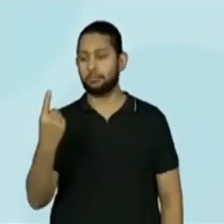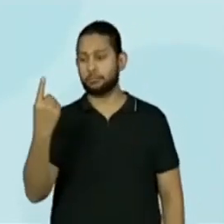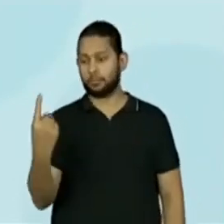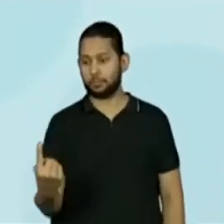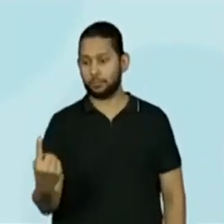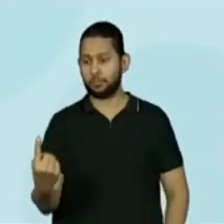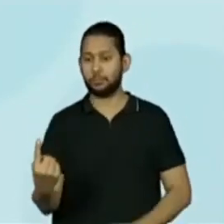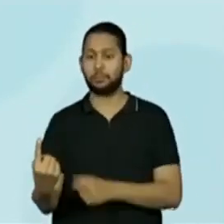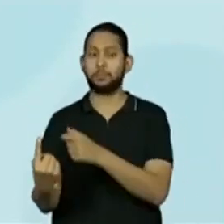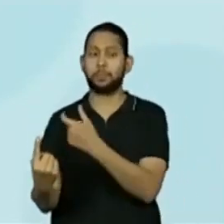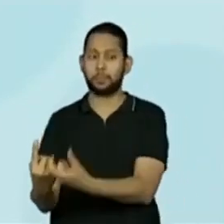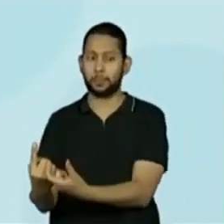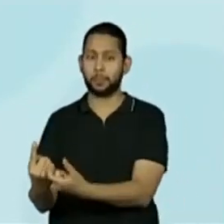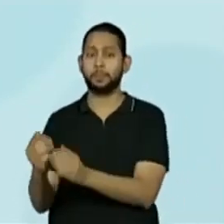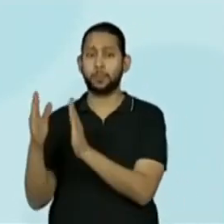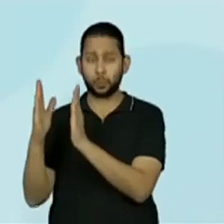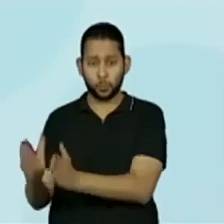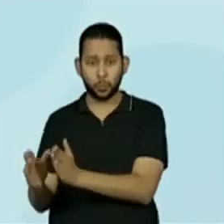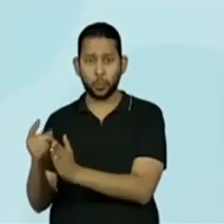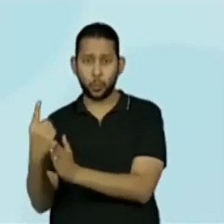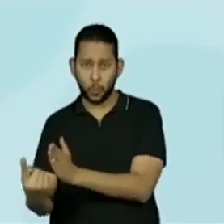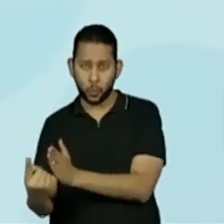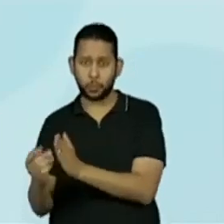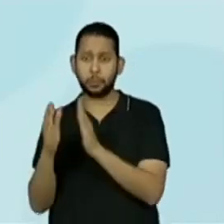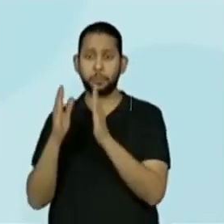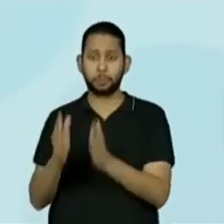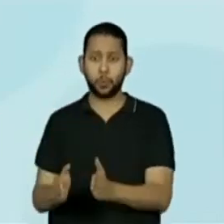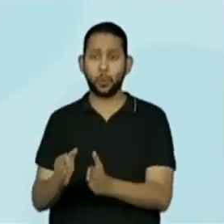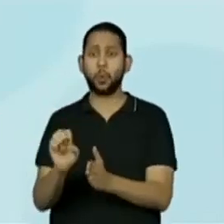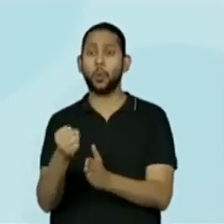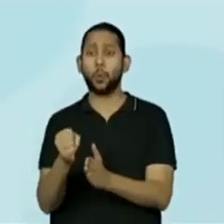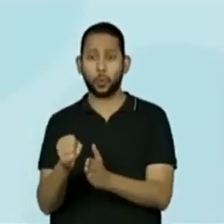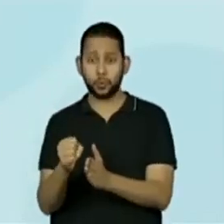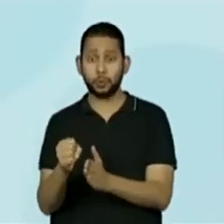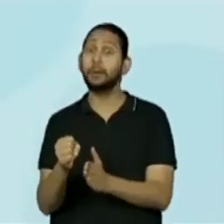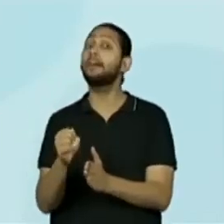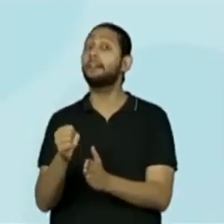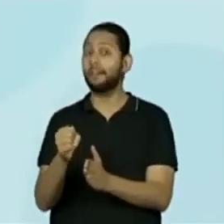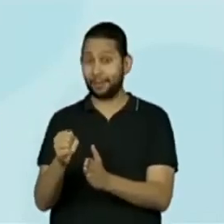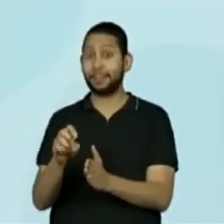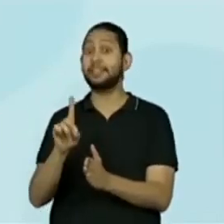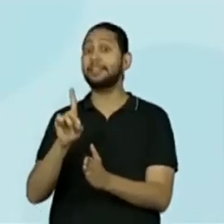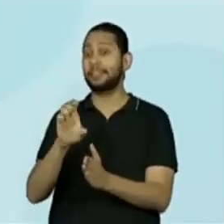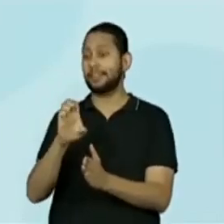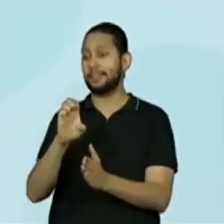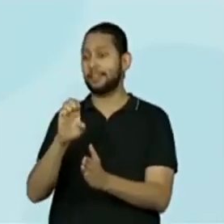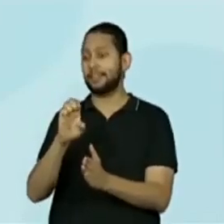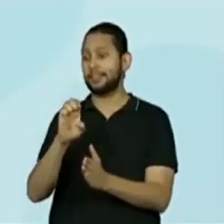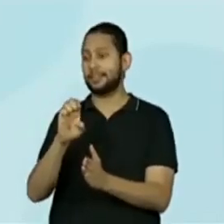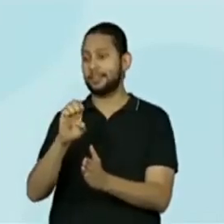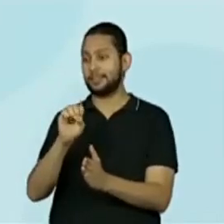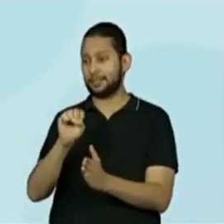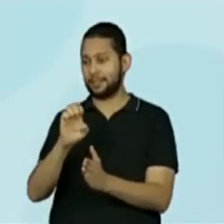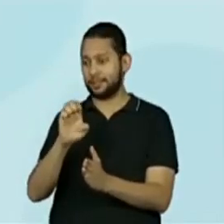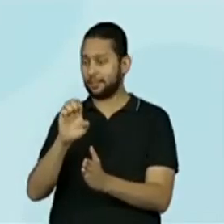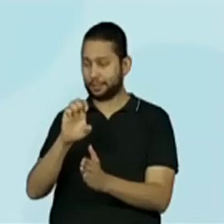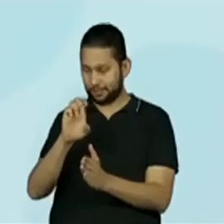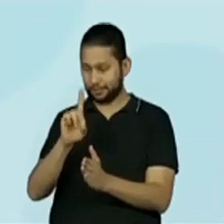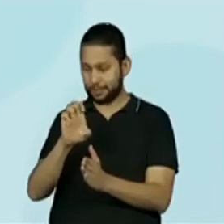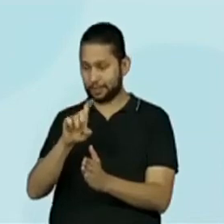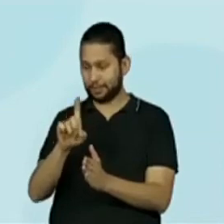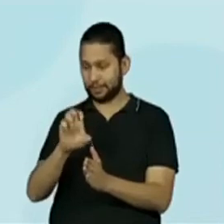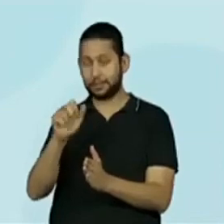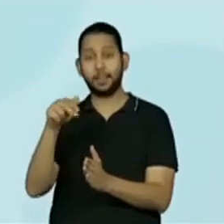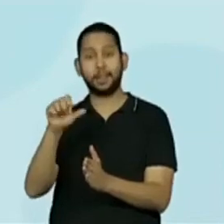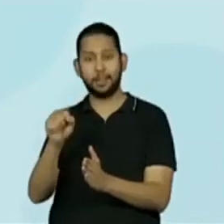ok? 1000 unidades, enquanto isso, uma unidade. Outra coisa importante é retomar a questão